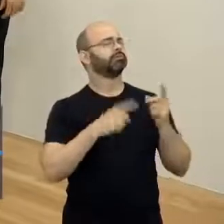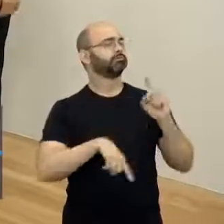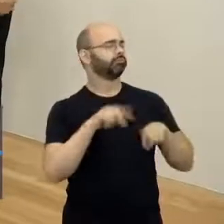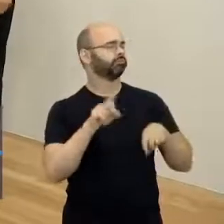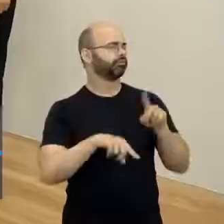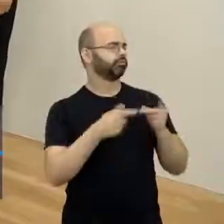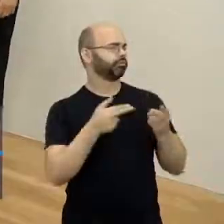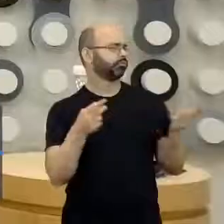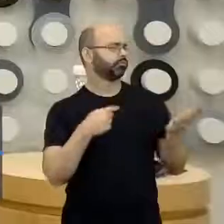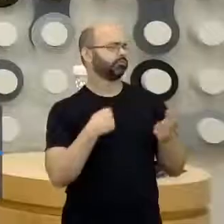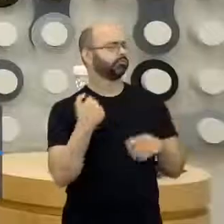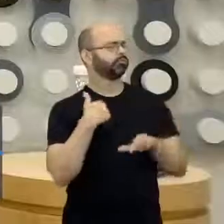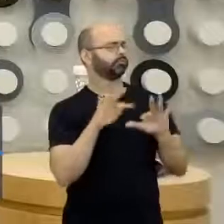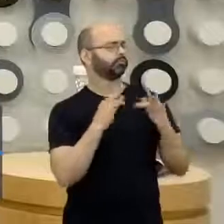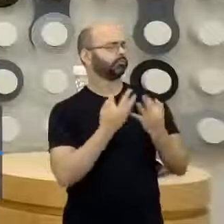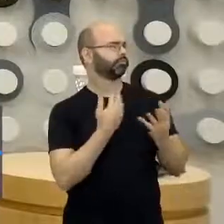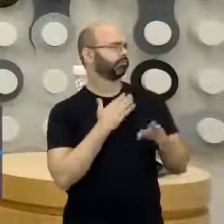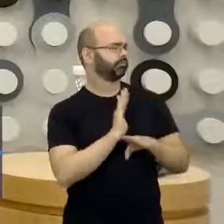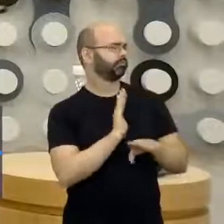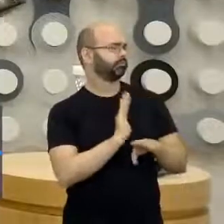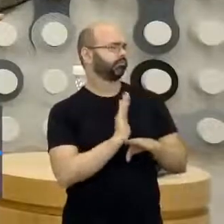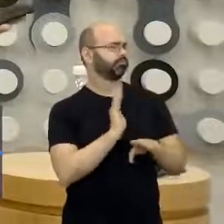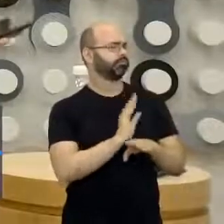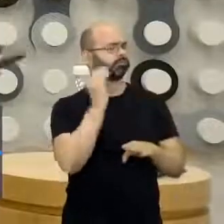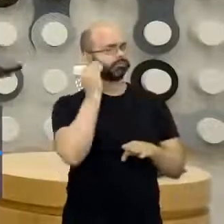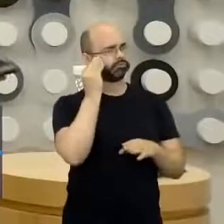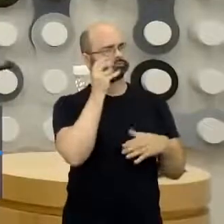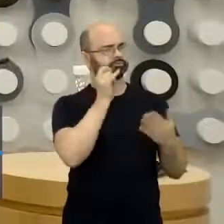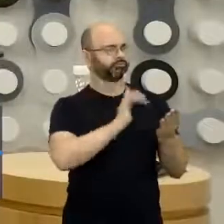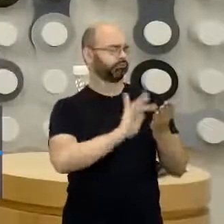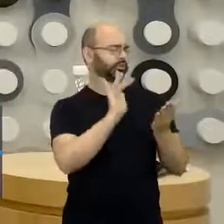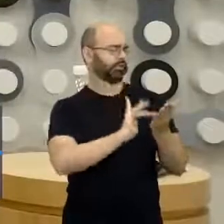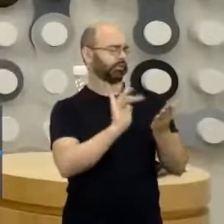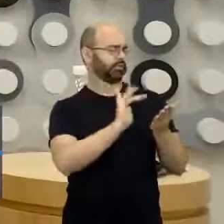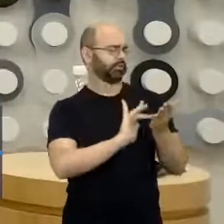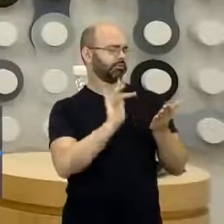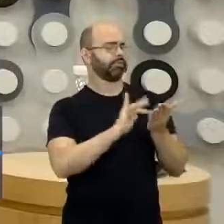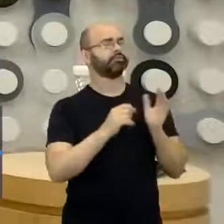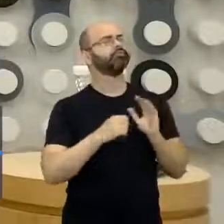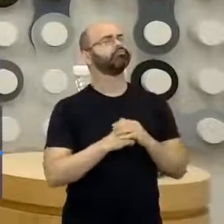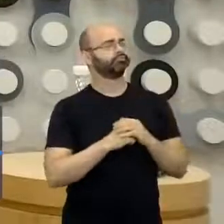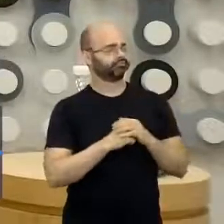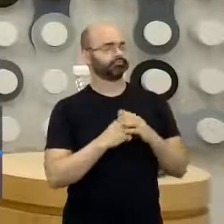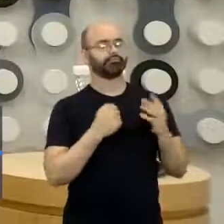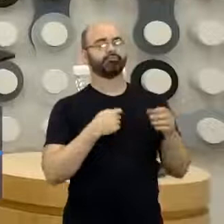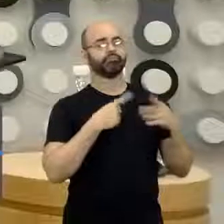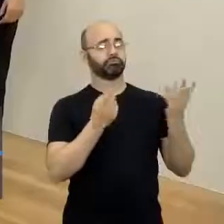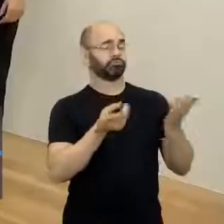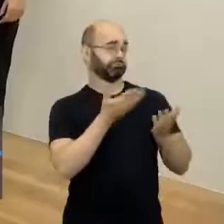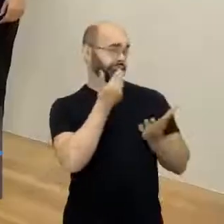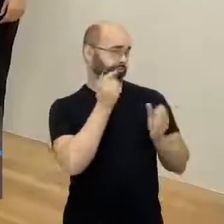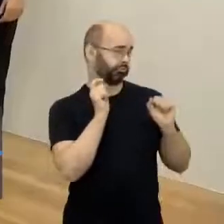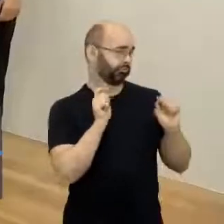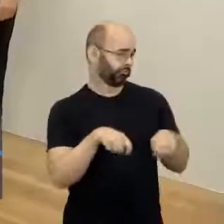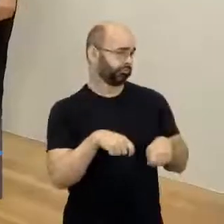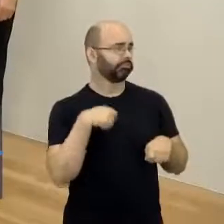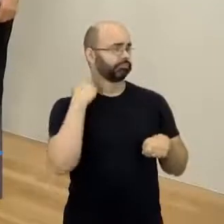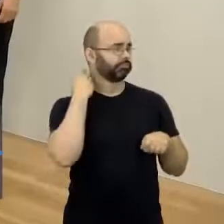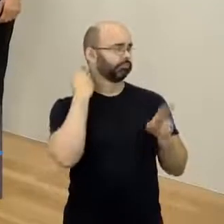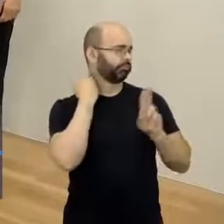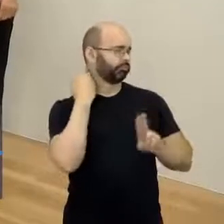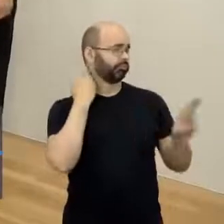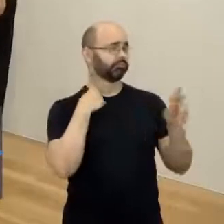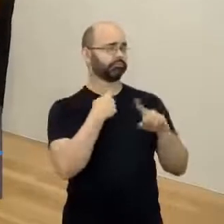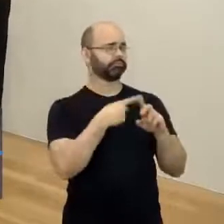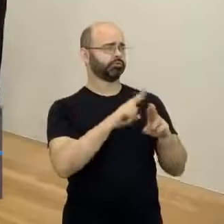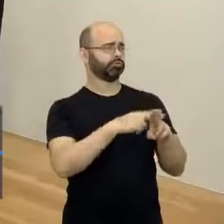para beneficiar a minha família. Eu estou vendendo aqui esse tablete. Ele pode ser usado tanto para comer, porque ele é de